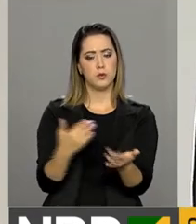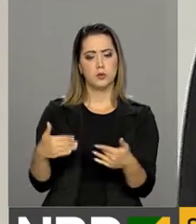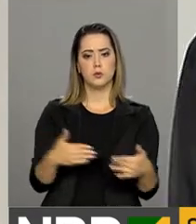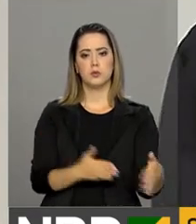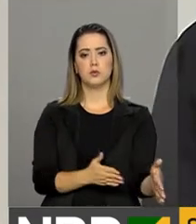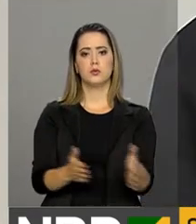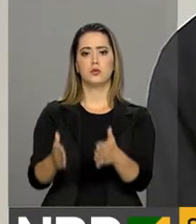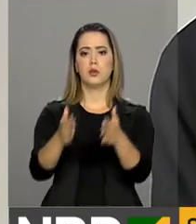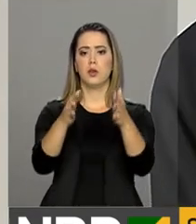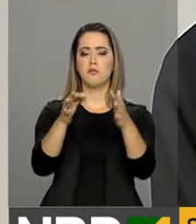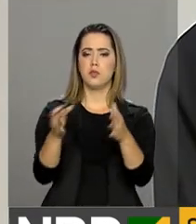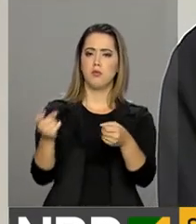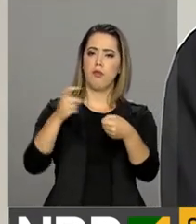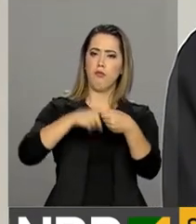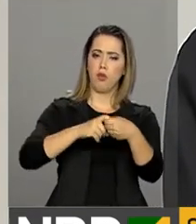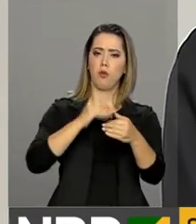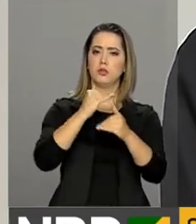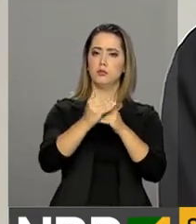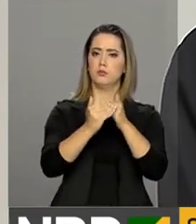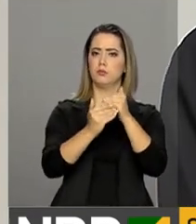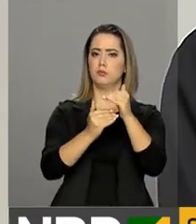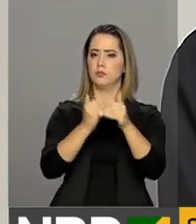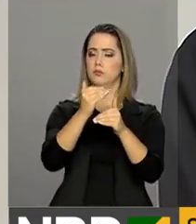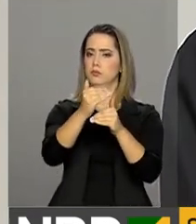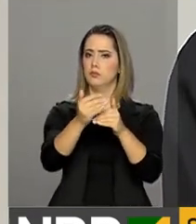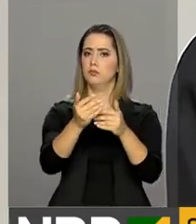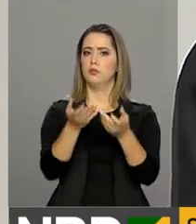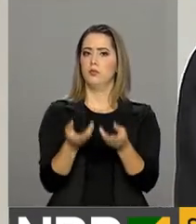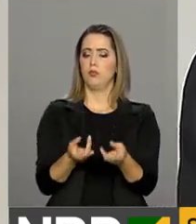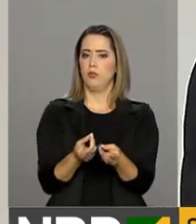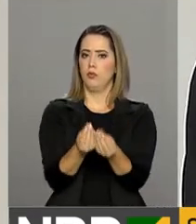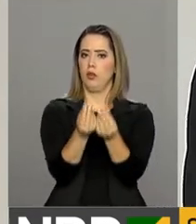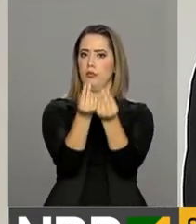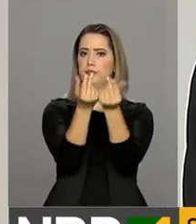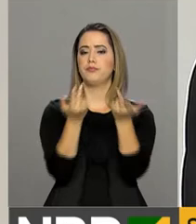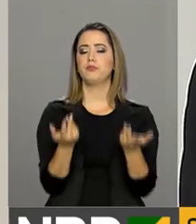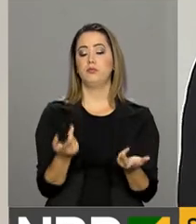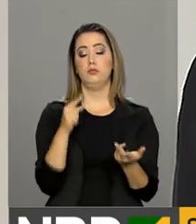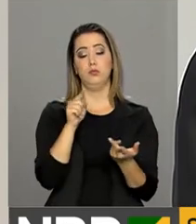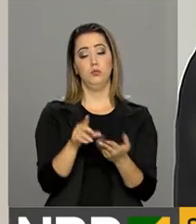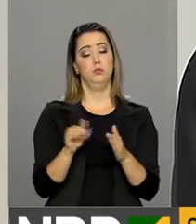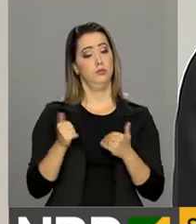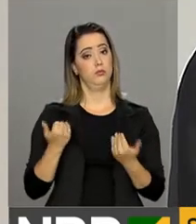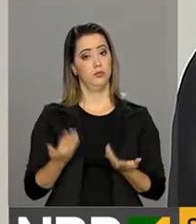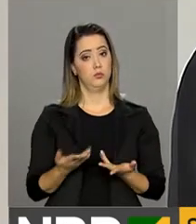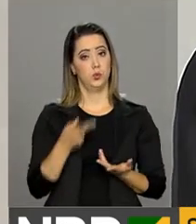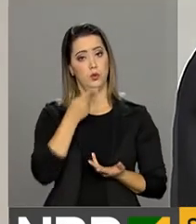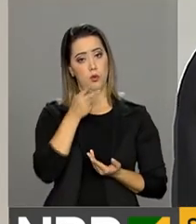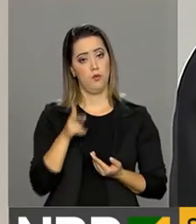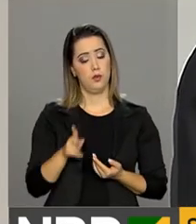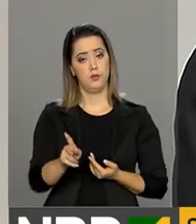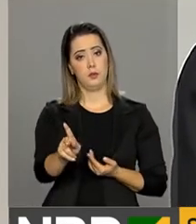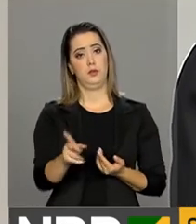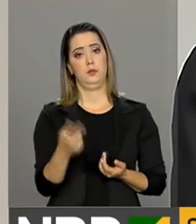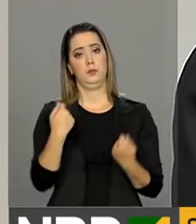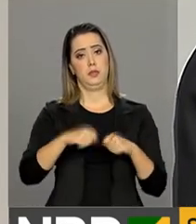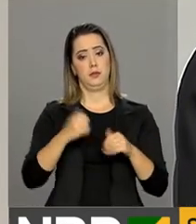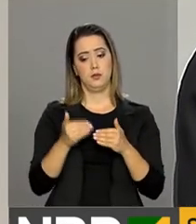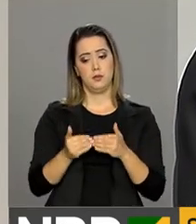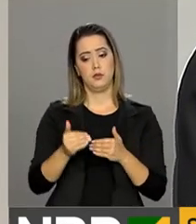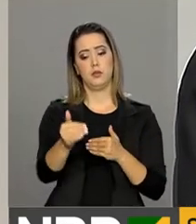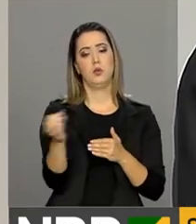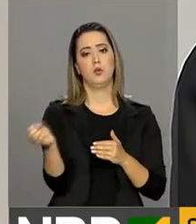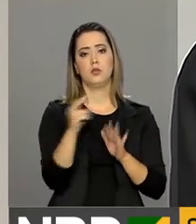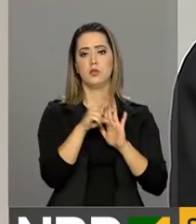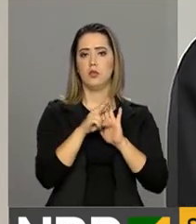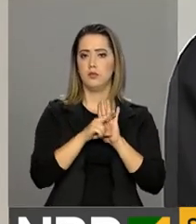de recuperação das das contas públicas e por isso eu insisto que é preciso seguir adiante com a reforma